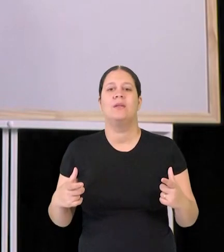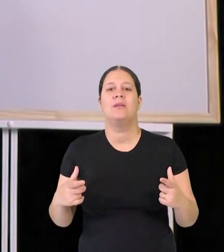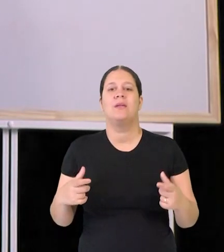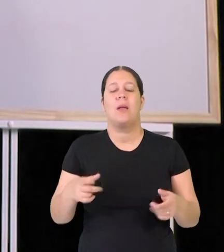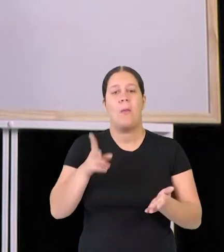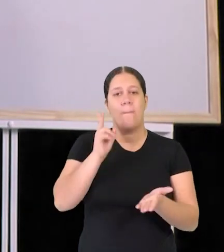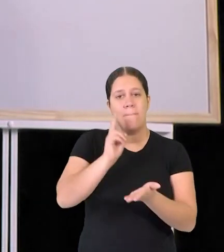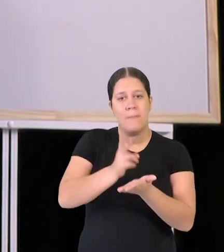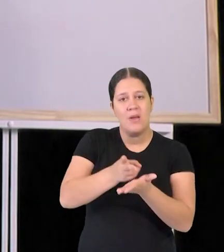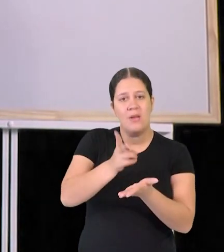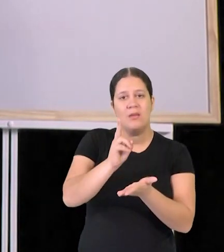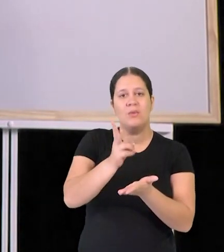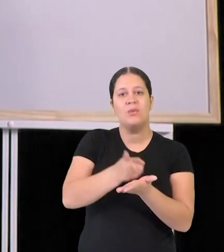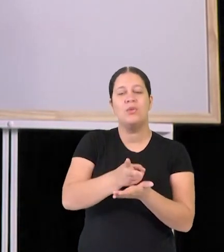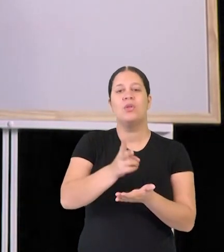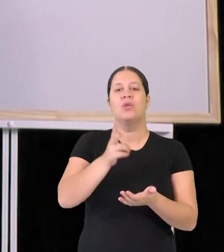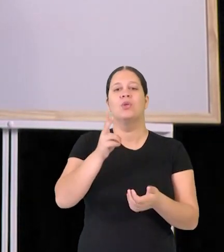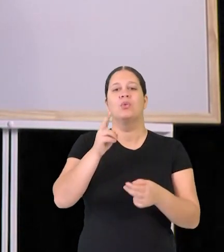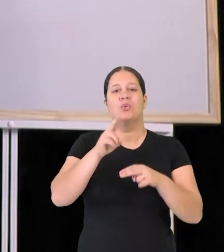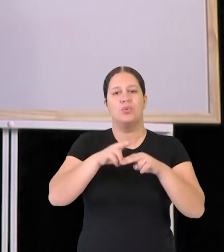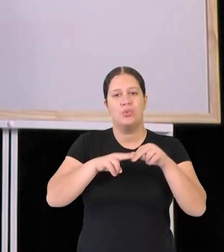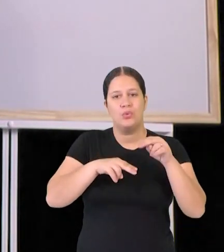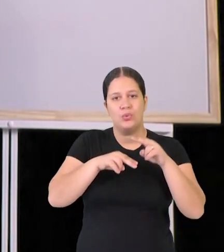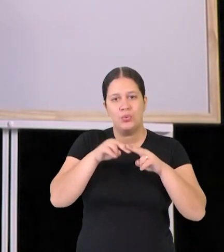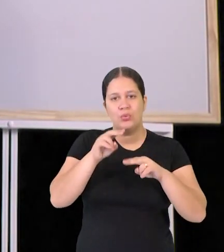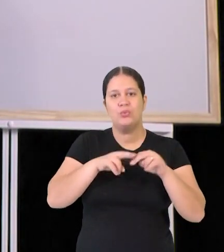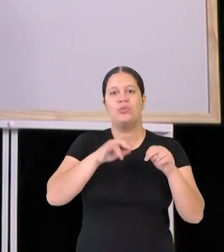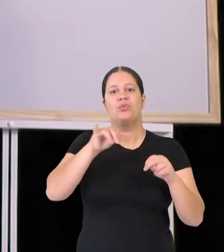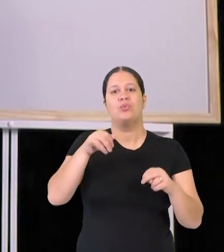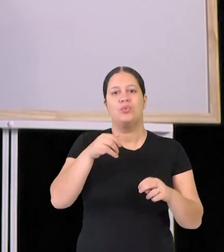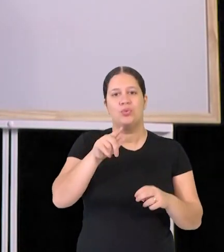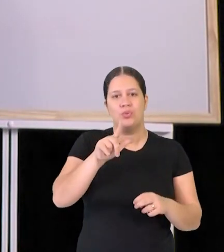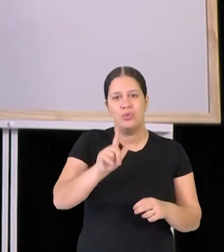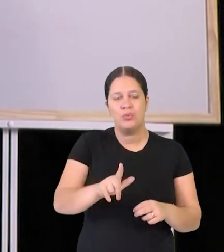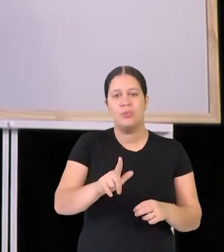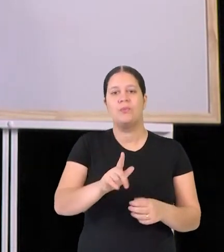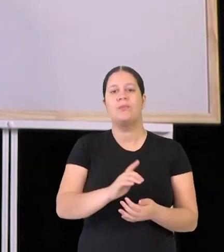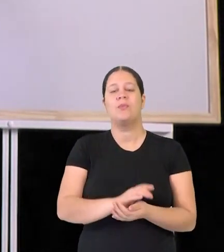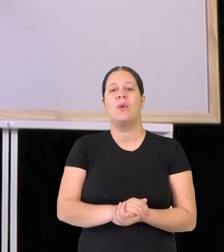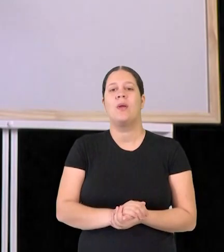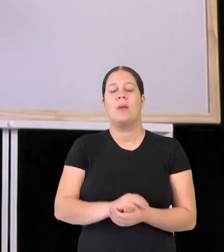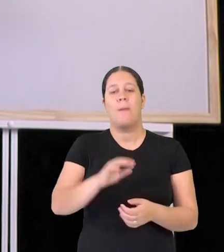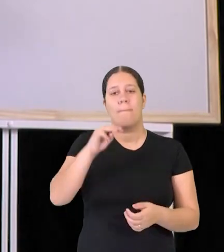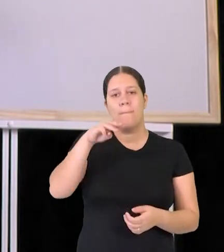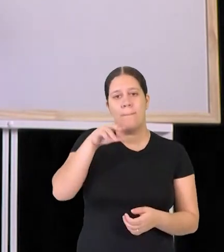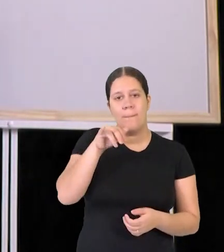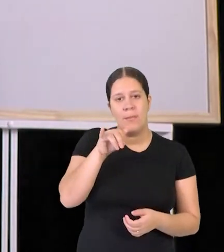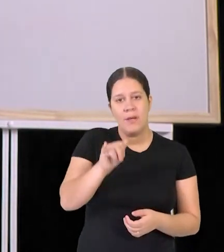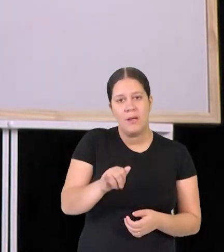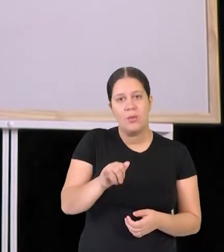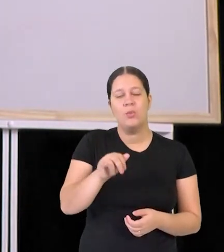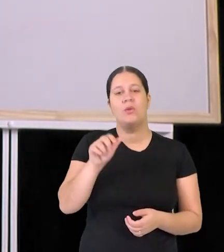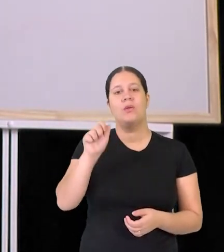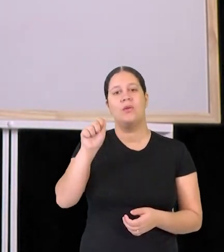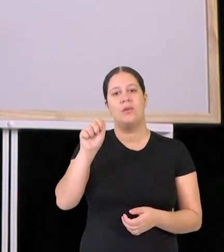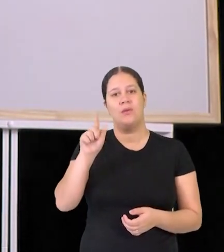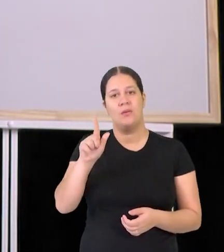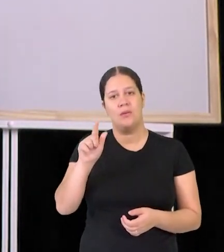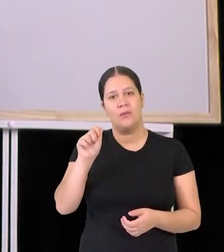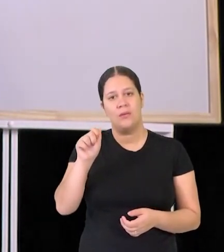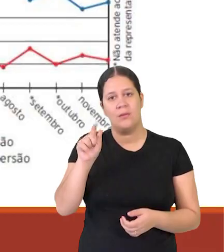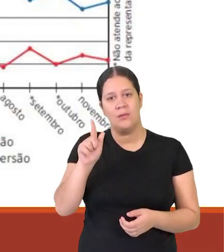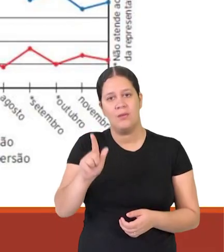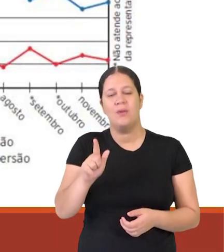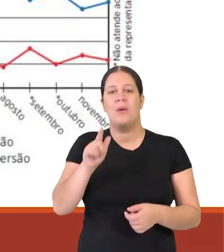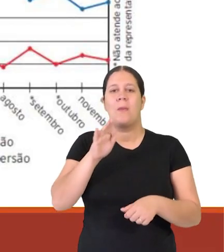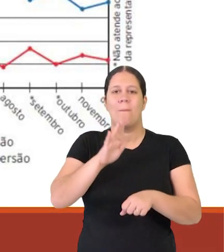isso permanece, junho, julho, agosto. Tranquilo? Então maio e agosto são então os